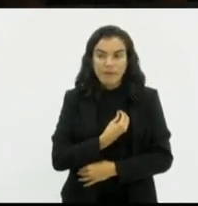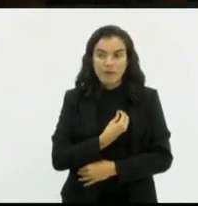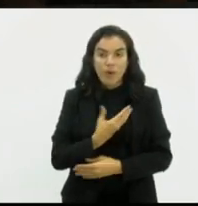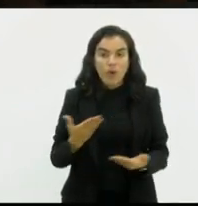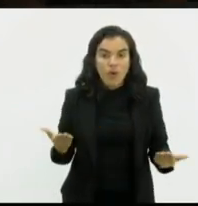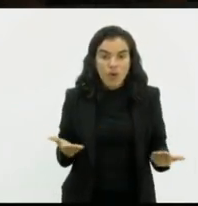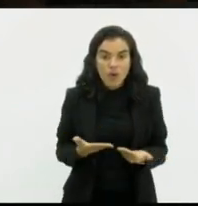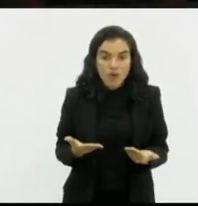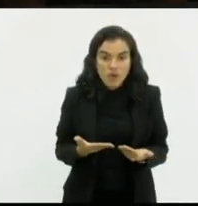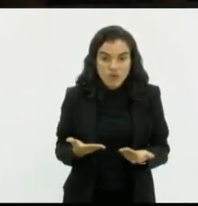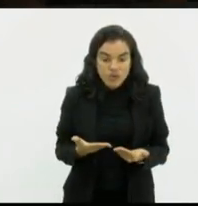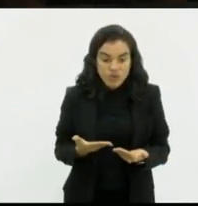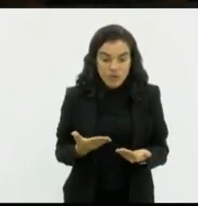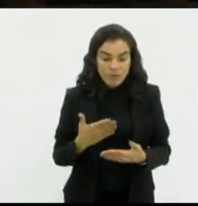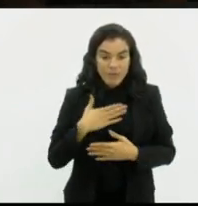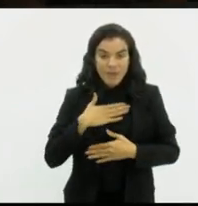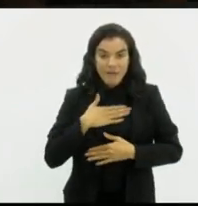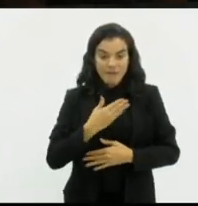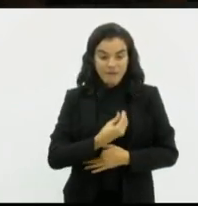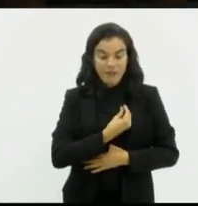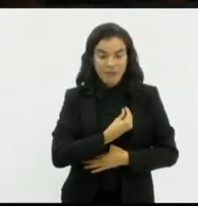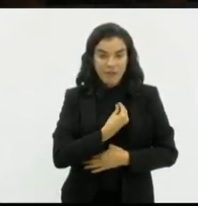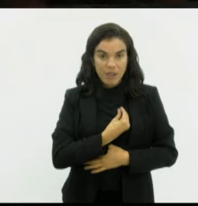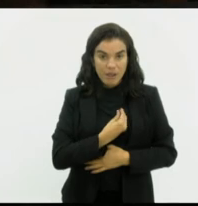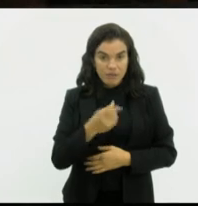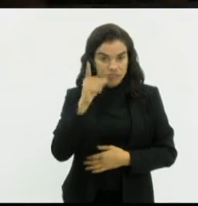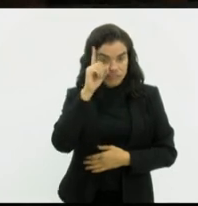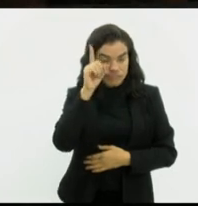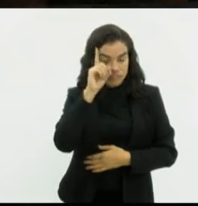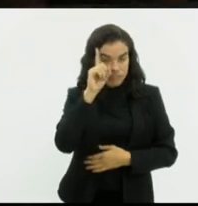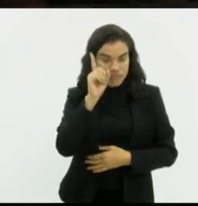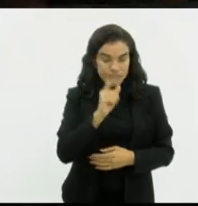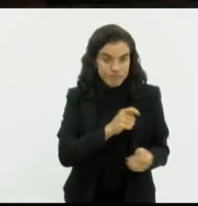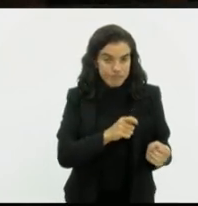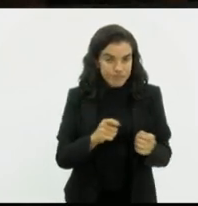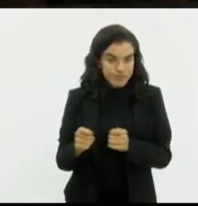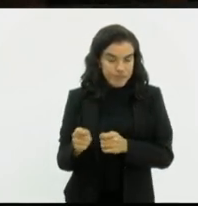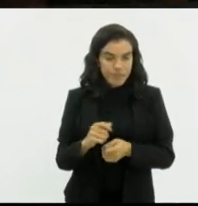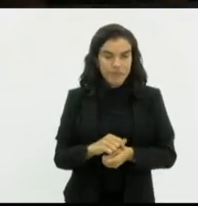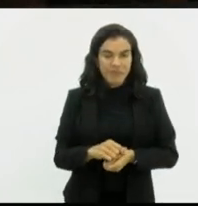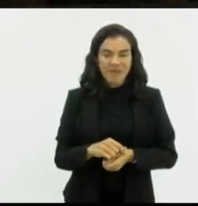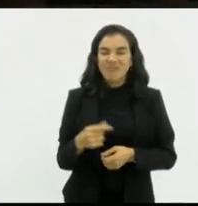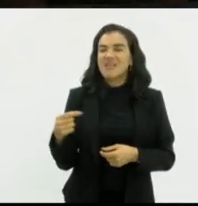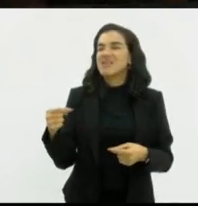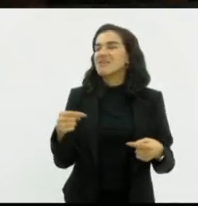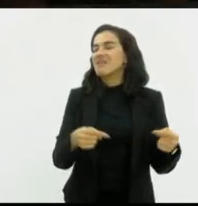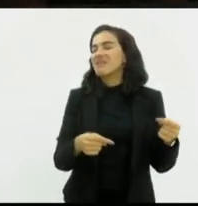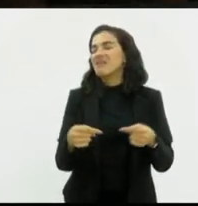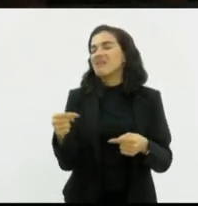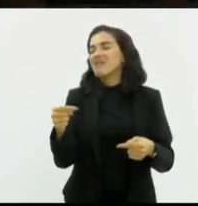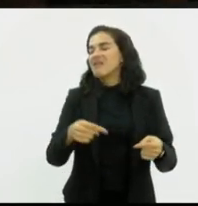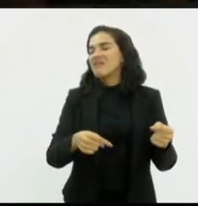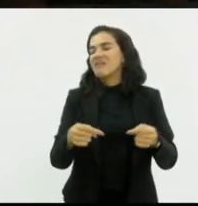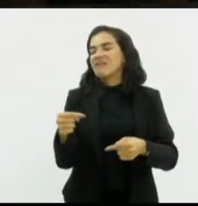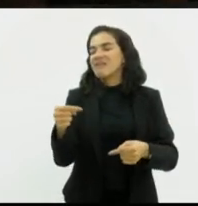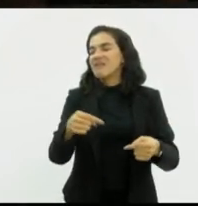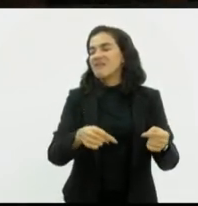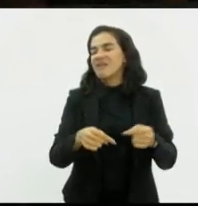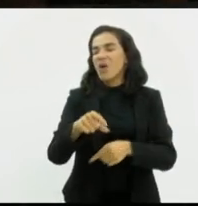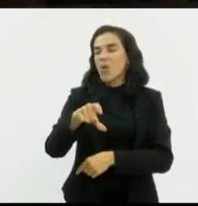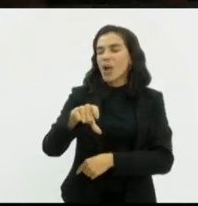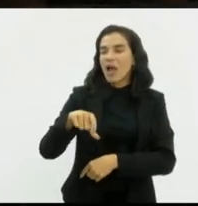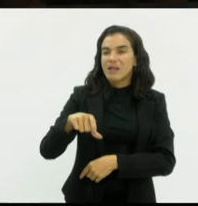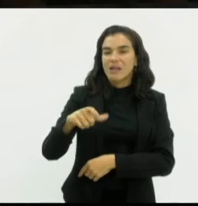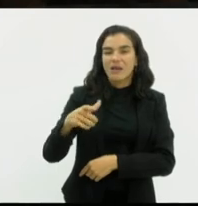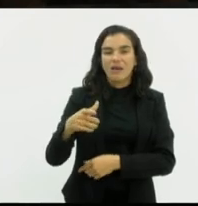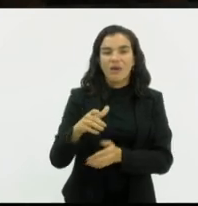hoje, o povo brasileiro, com a realidade do dia a dia, do cotidiano. E ficam discutindo porque fulano, o cartão da vacina